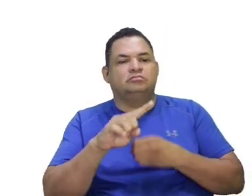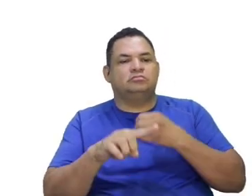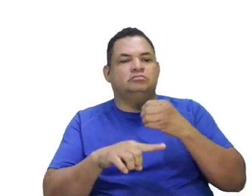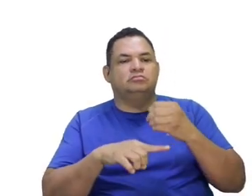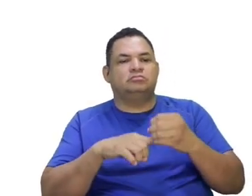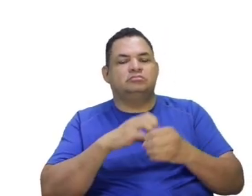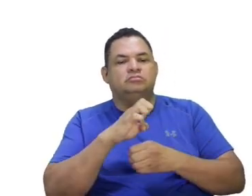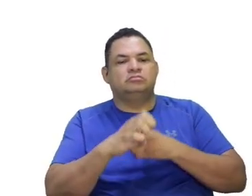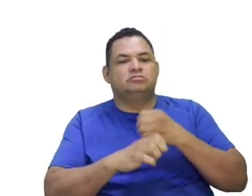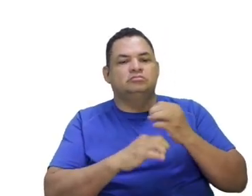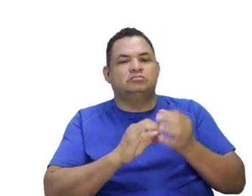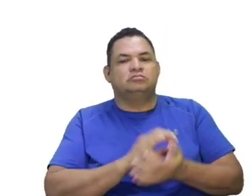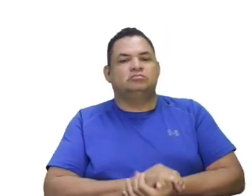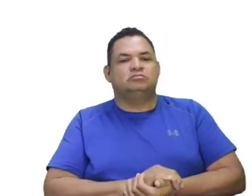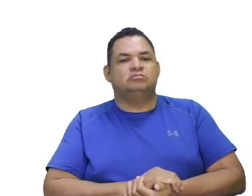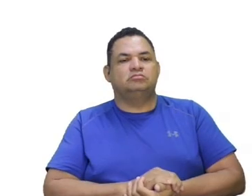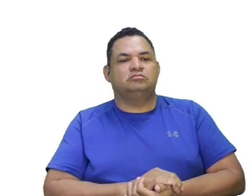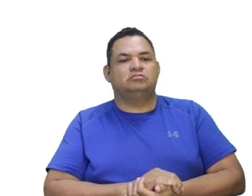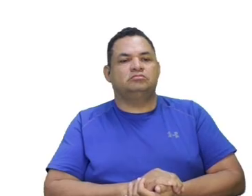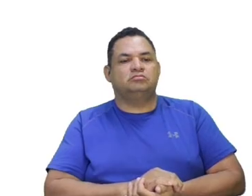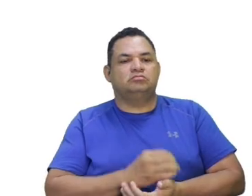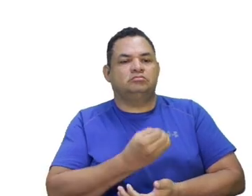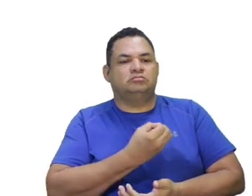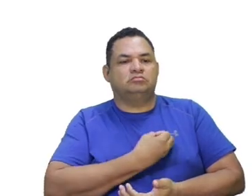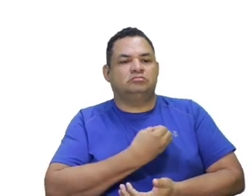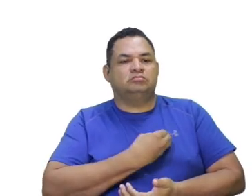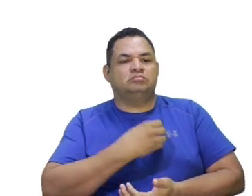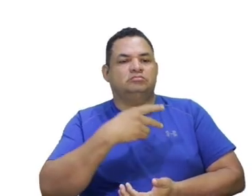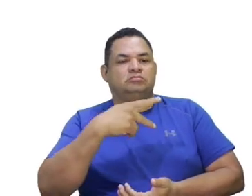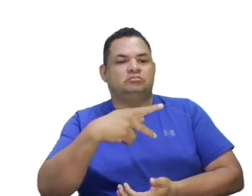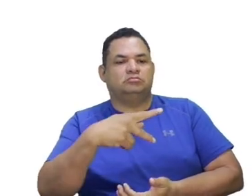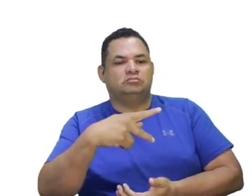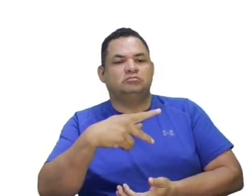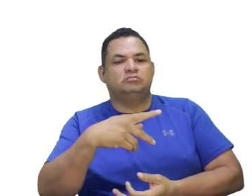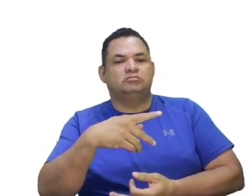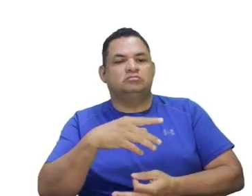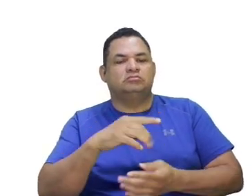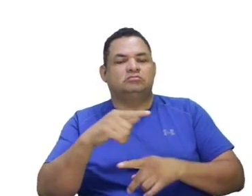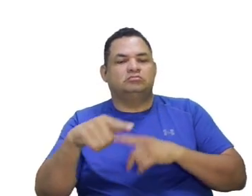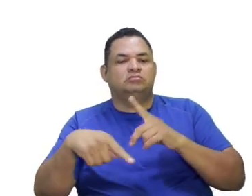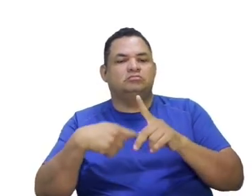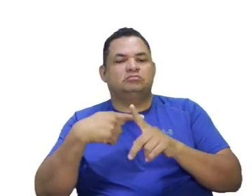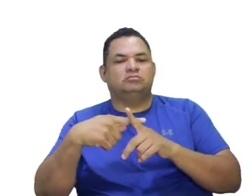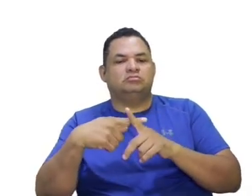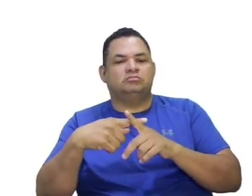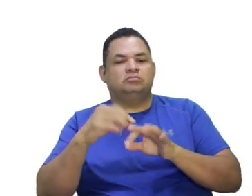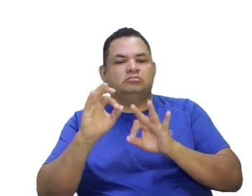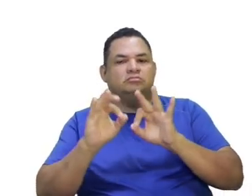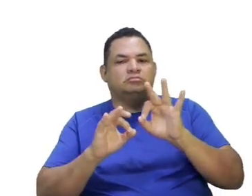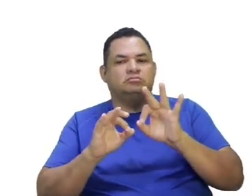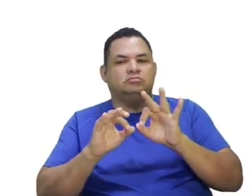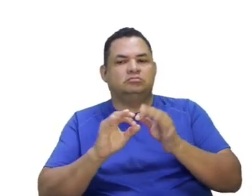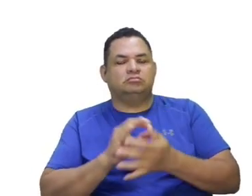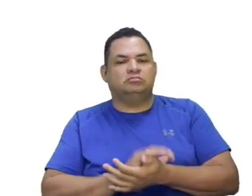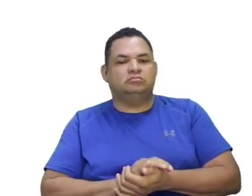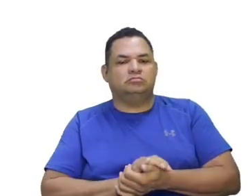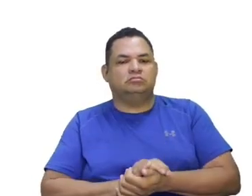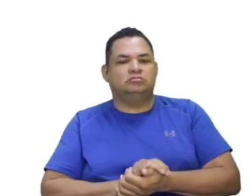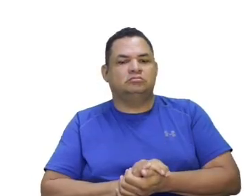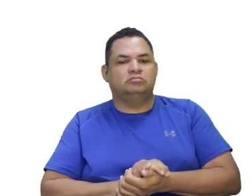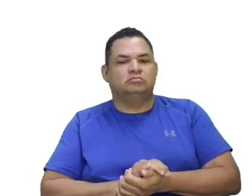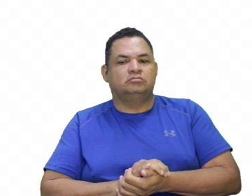elétron é igual ao seu número de prótons, como é um ânion, né? Mais a carga do